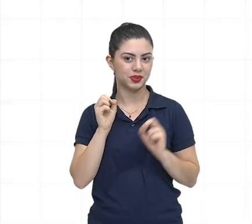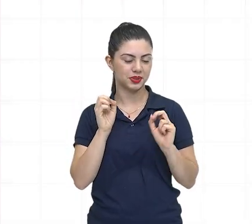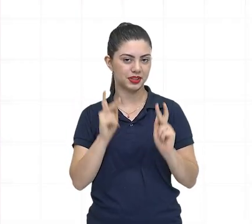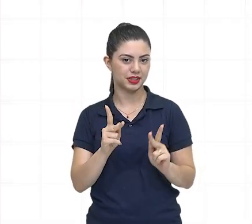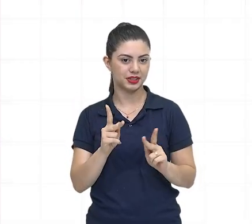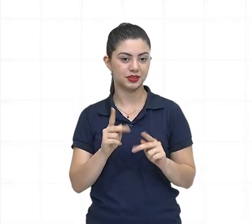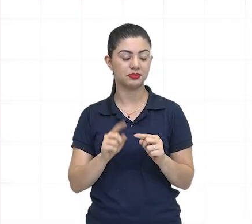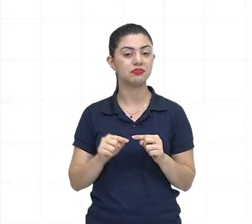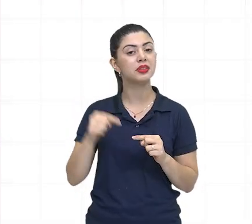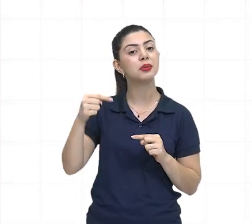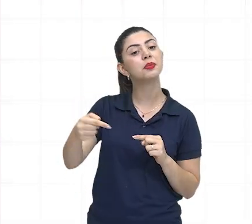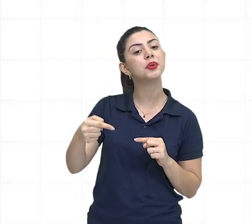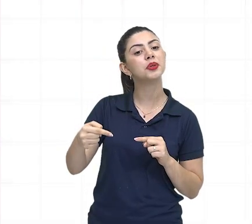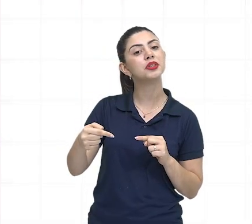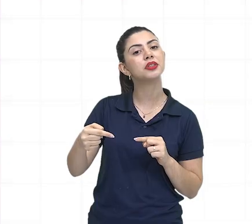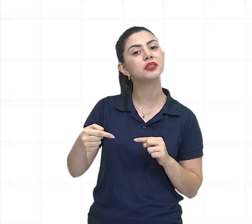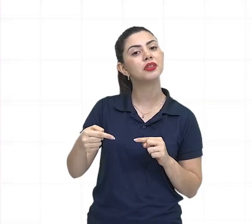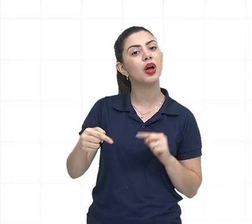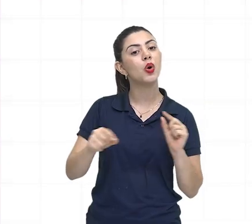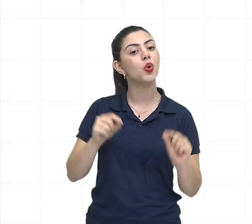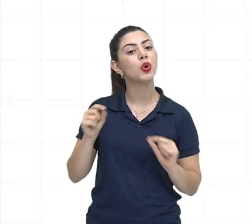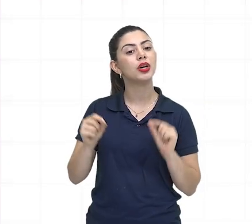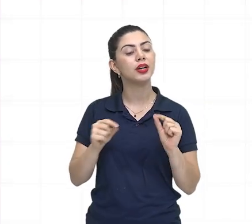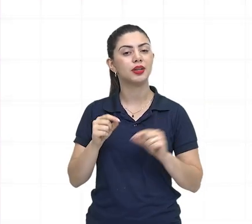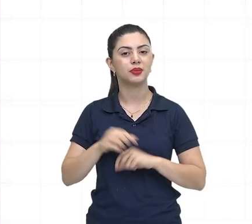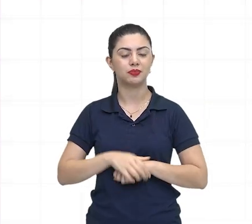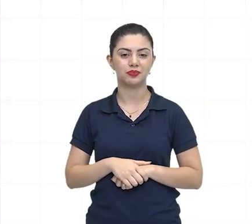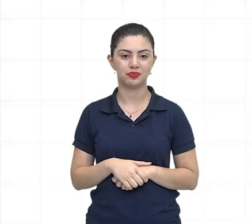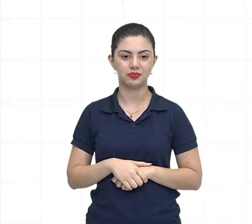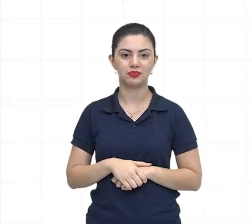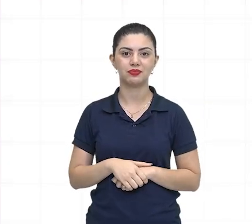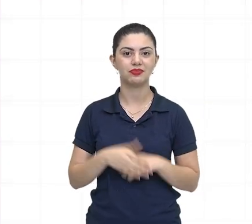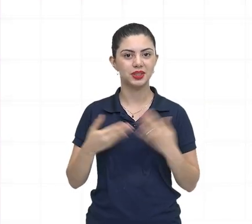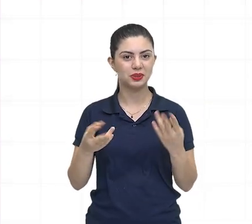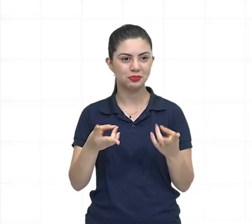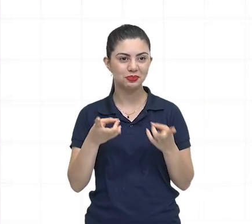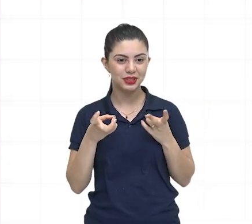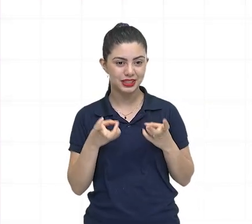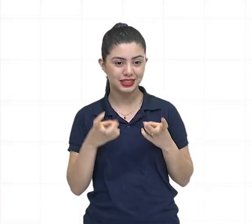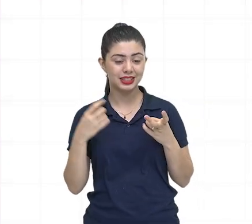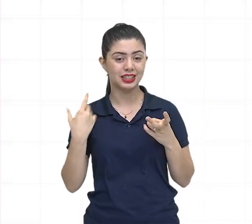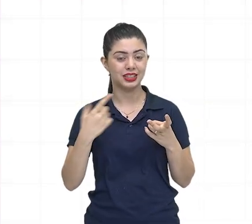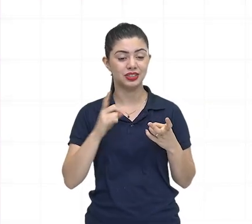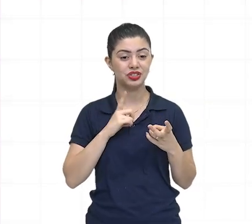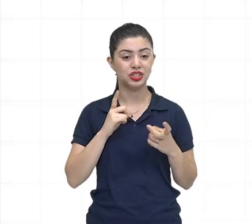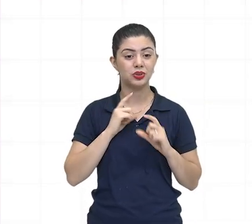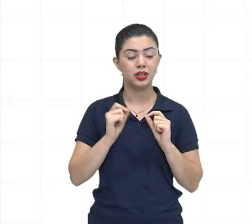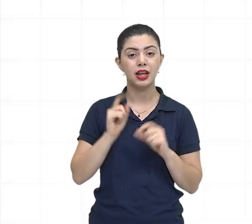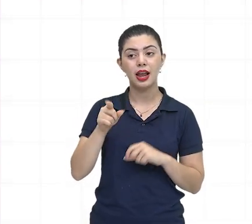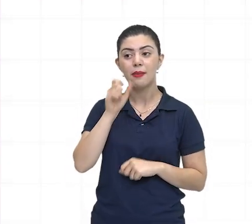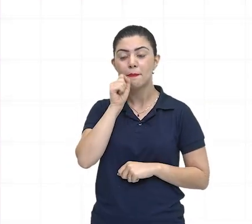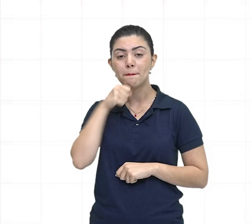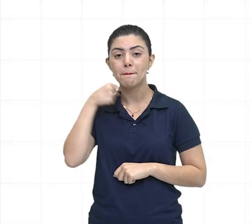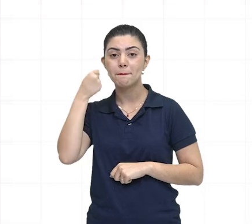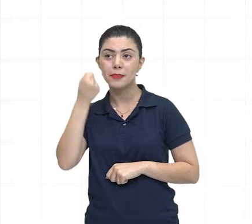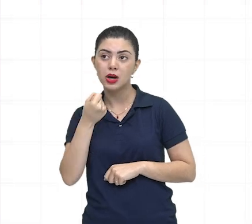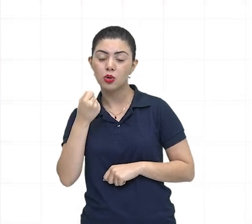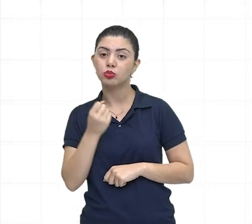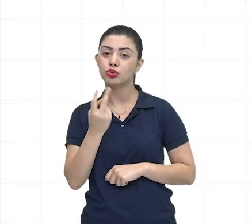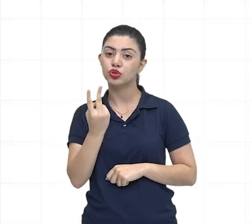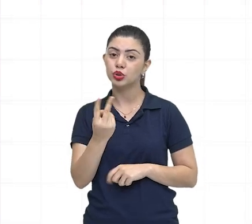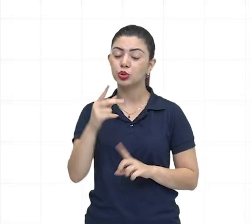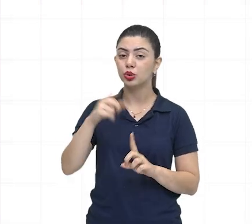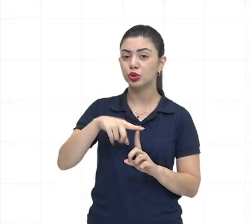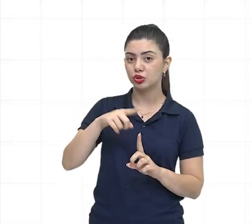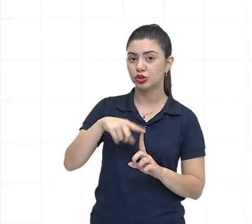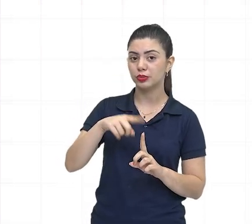pão. Depois, né, observe que eu tinha entre pão francês ou pão de forma.